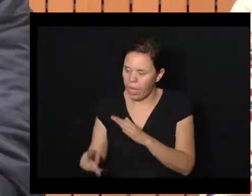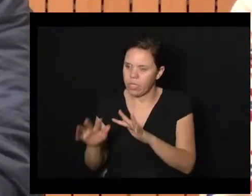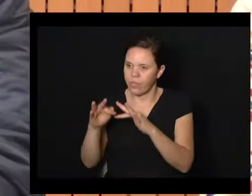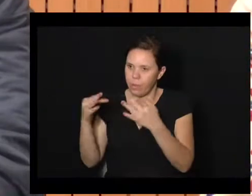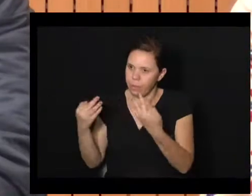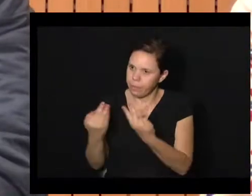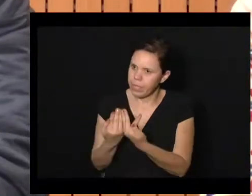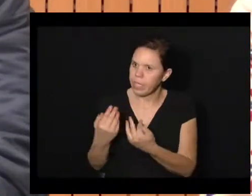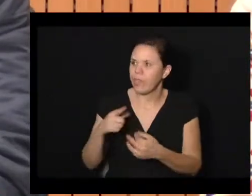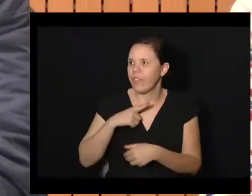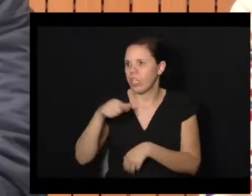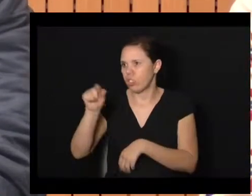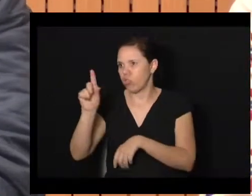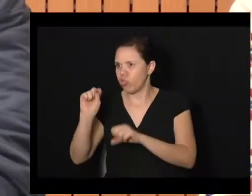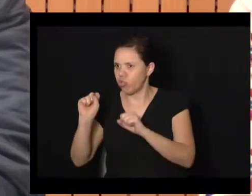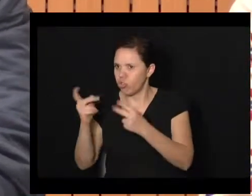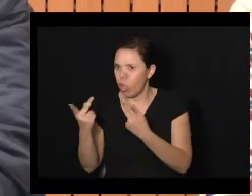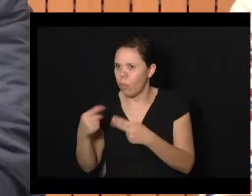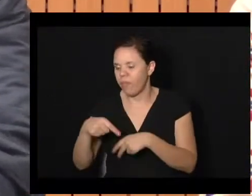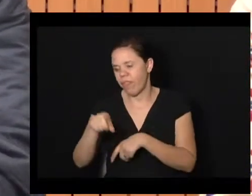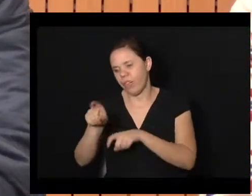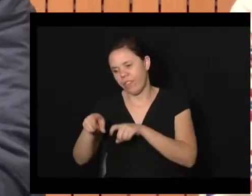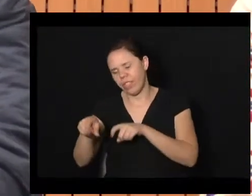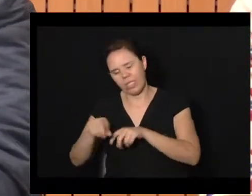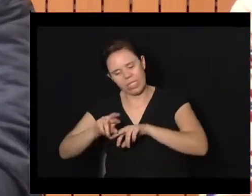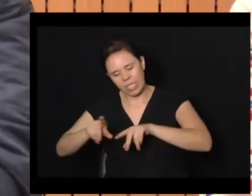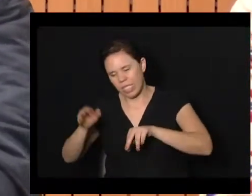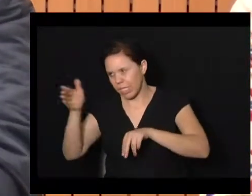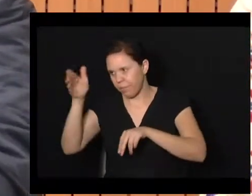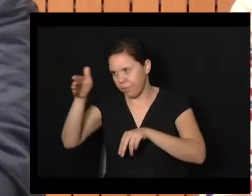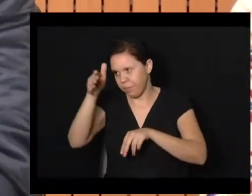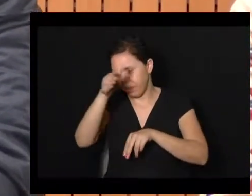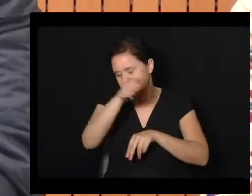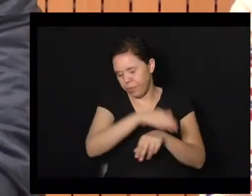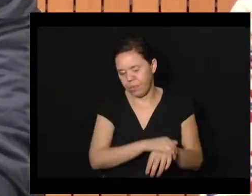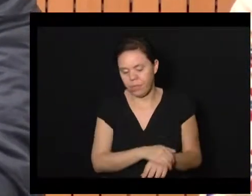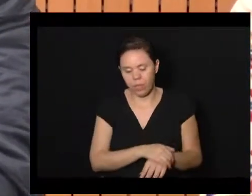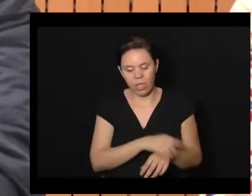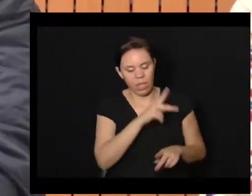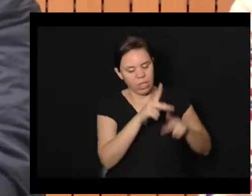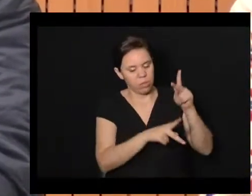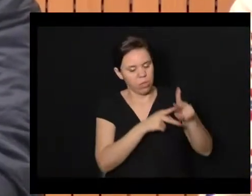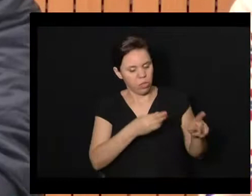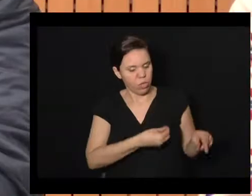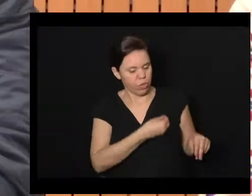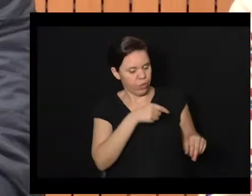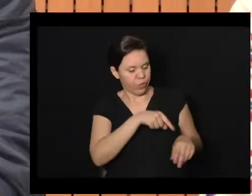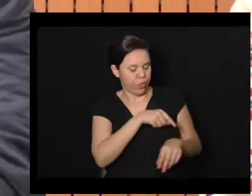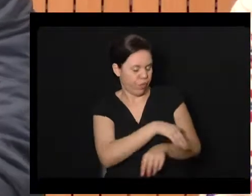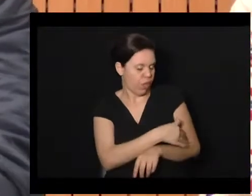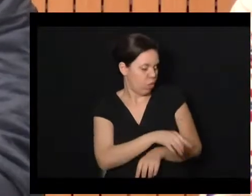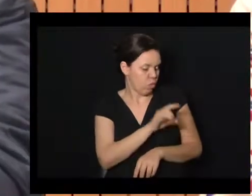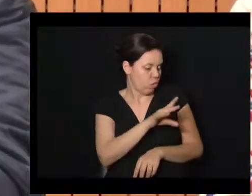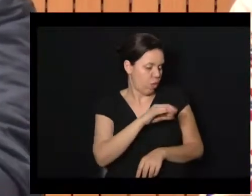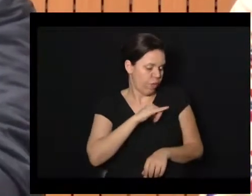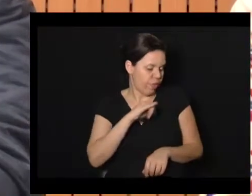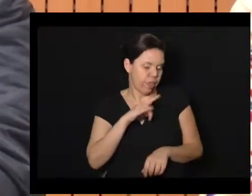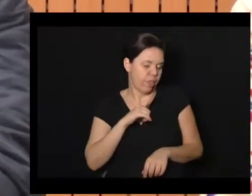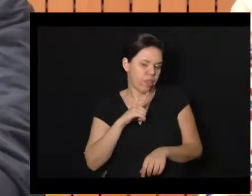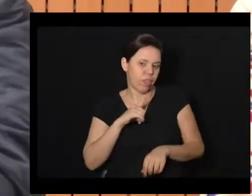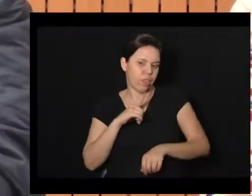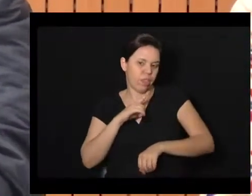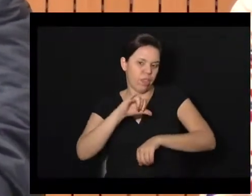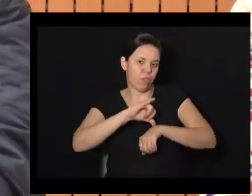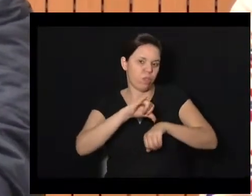vai né na fazenda e vá em vários outros lugares população de rua geralmente ela só tem a cidade em uma cidade cara